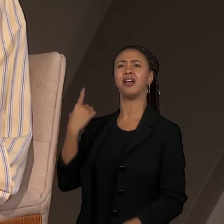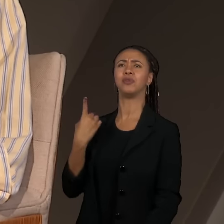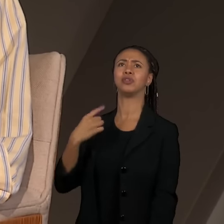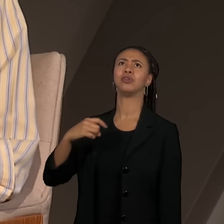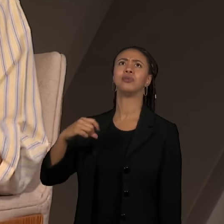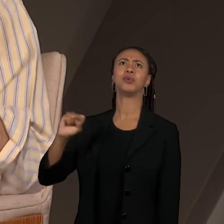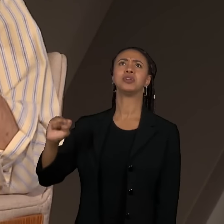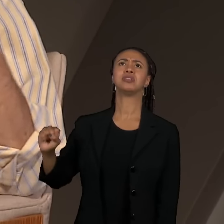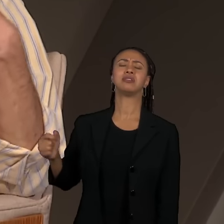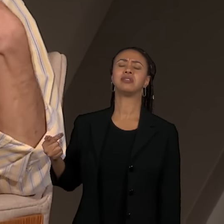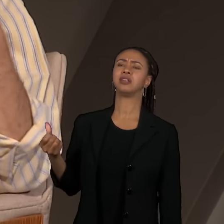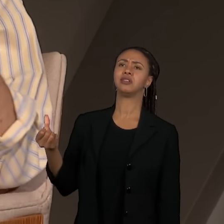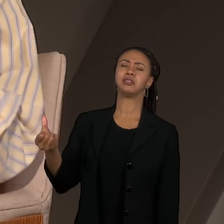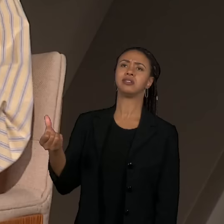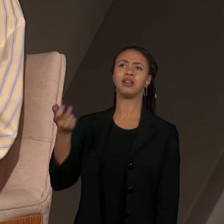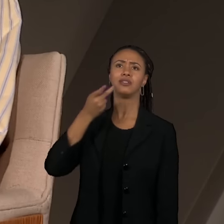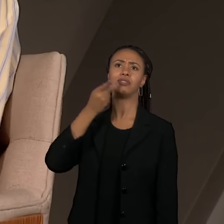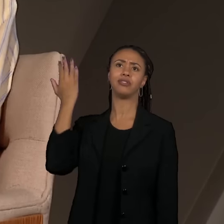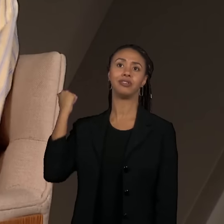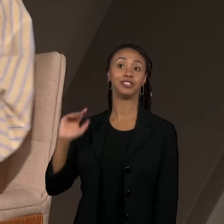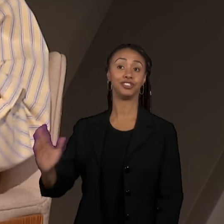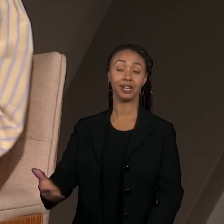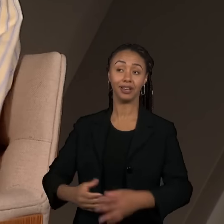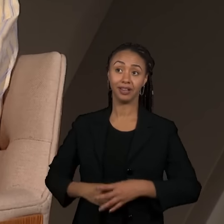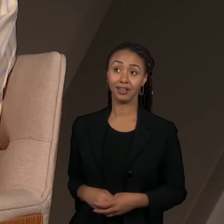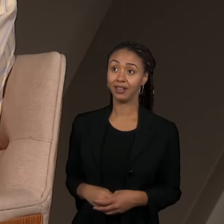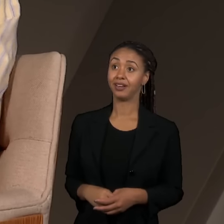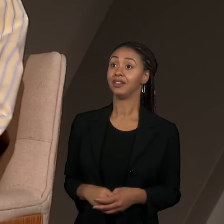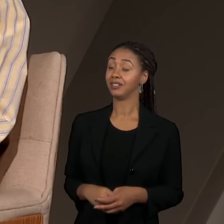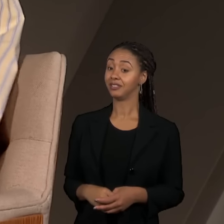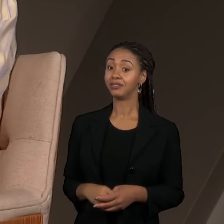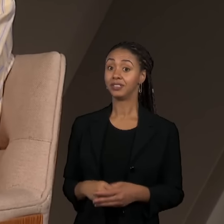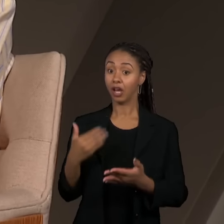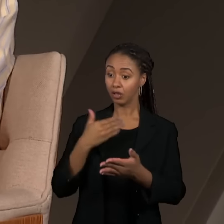nós estamos vendo que essas coisas estão convergindo